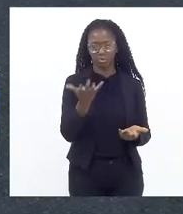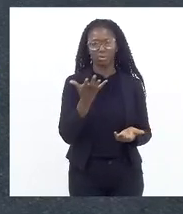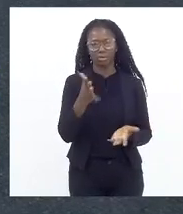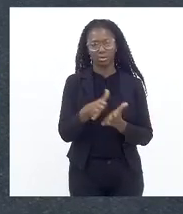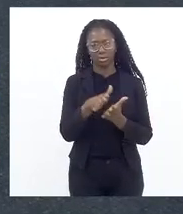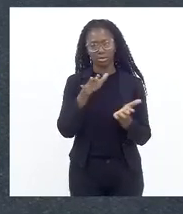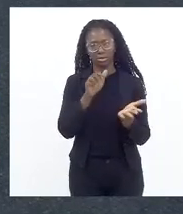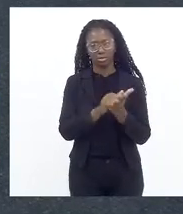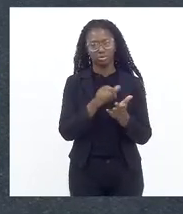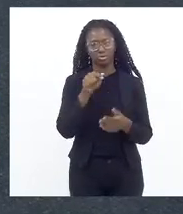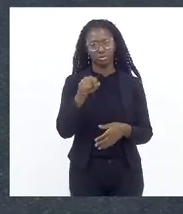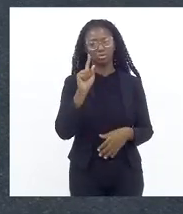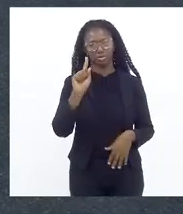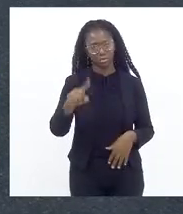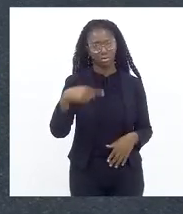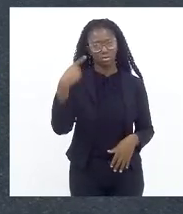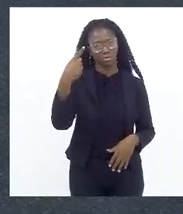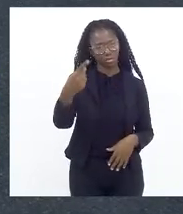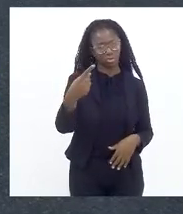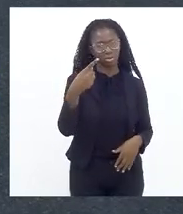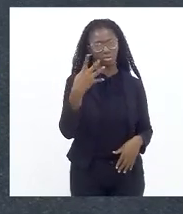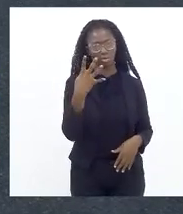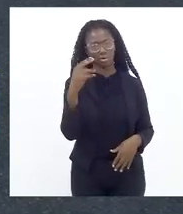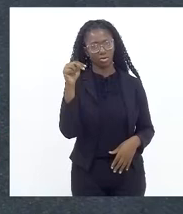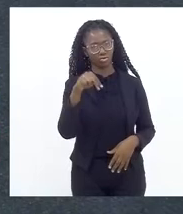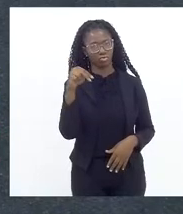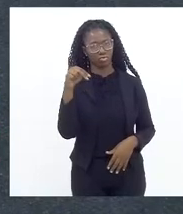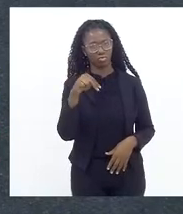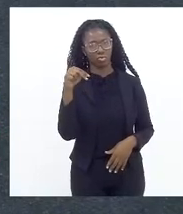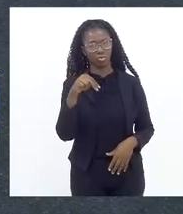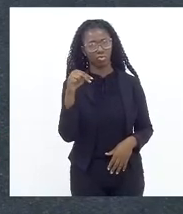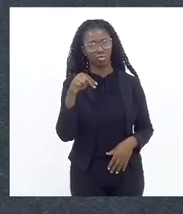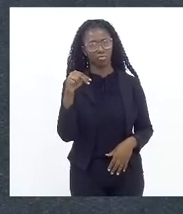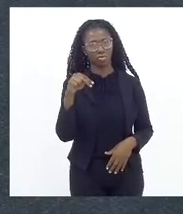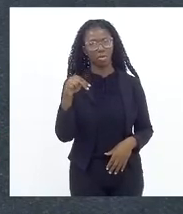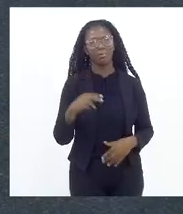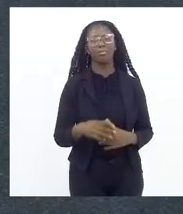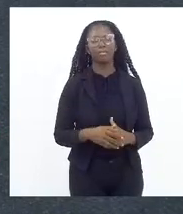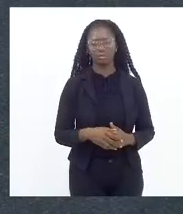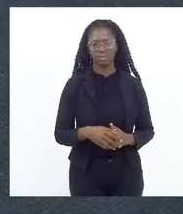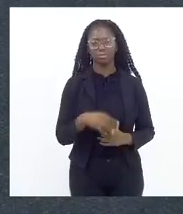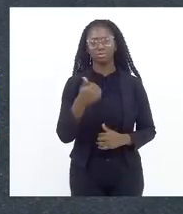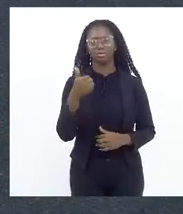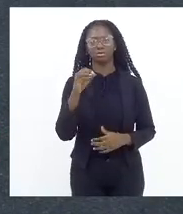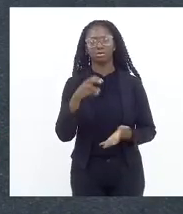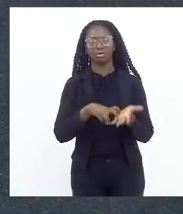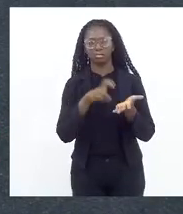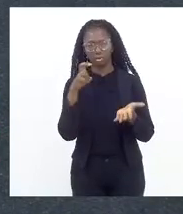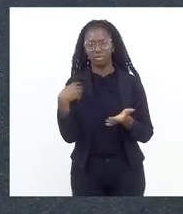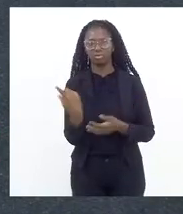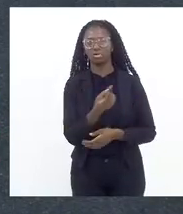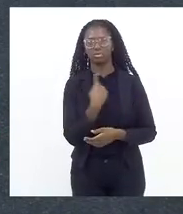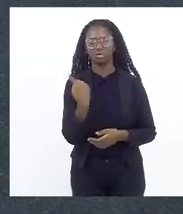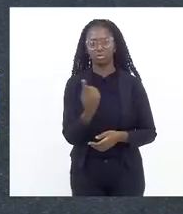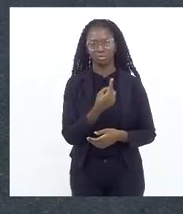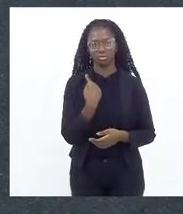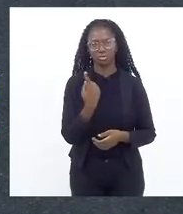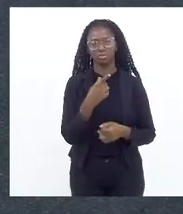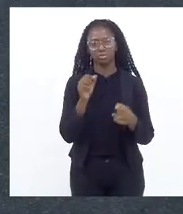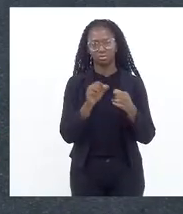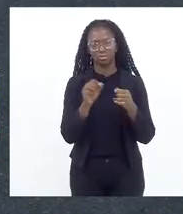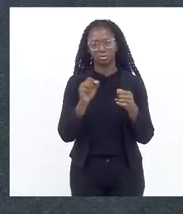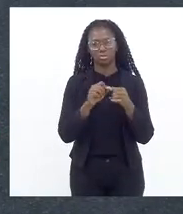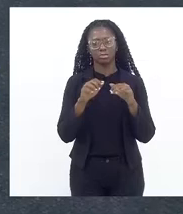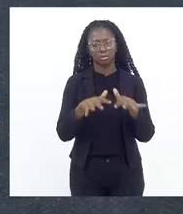aqui que no próximo dia 4 de novembro, às 10 horas da manhã, nós vamos estar realizando